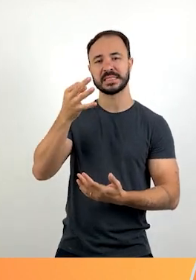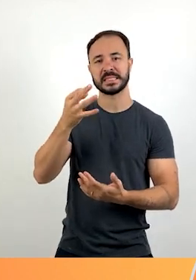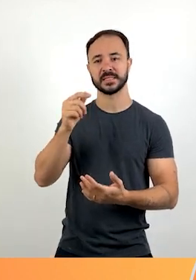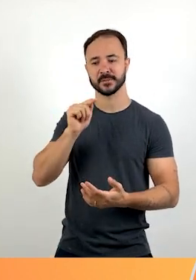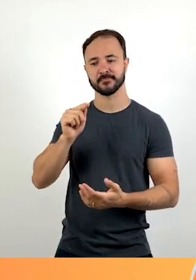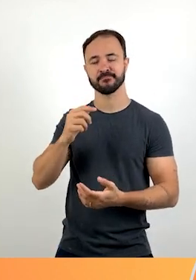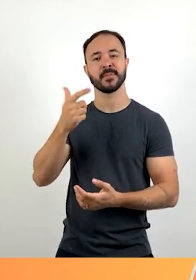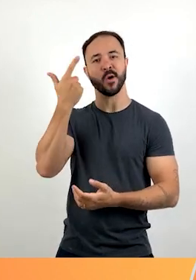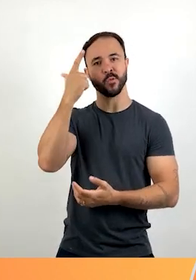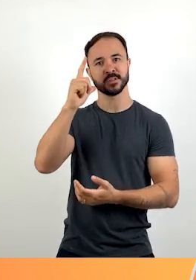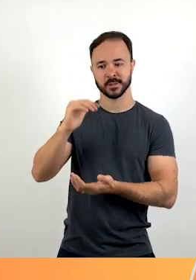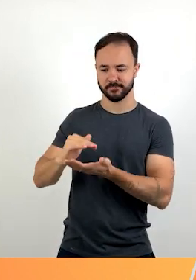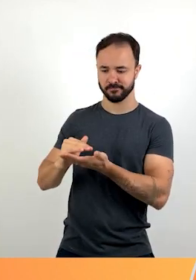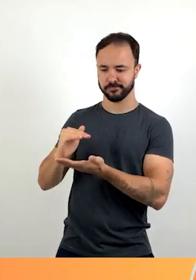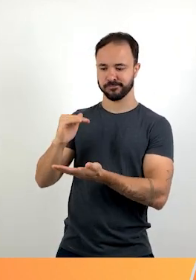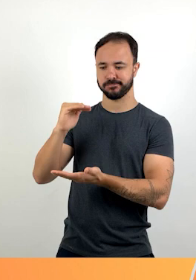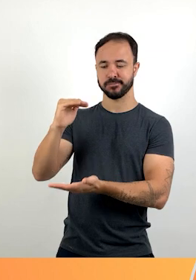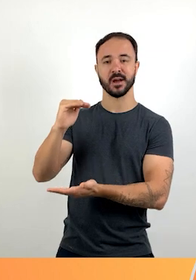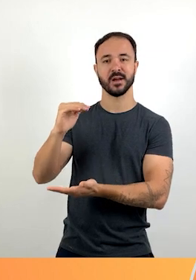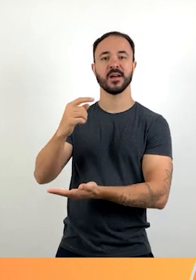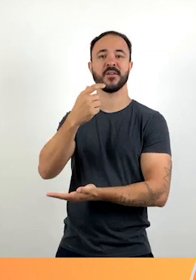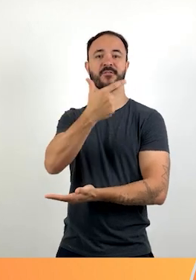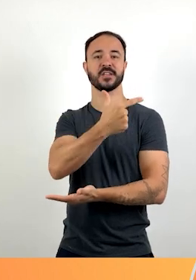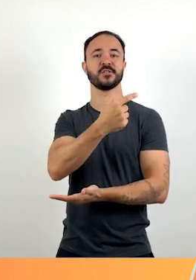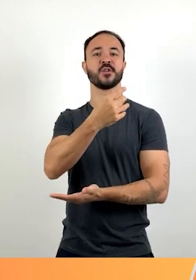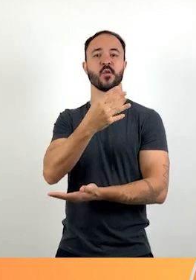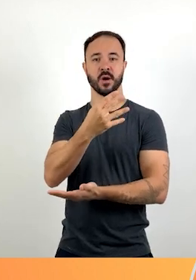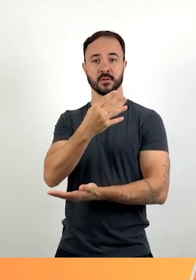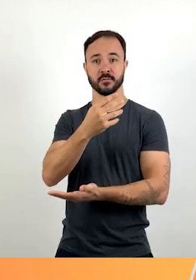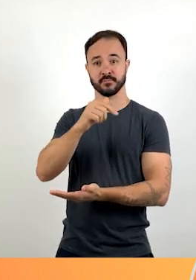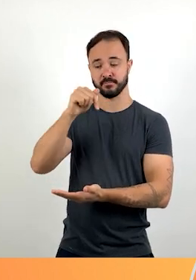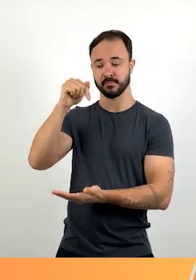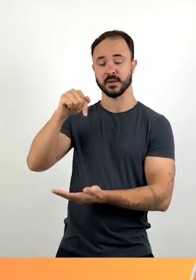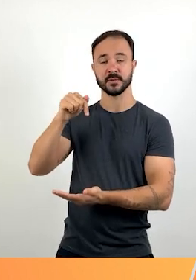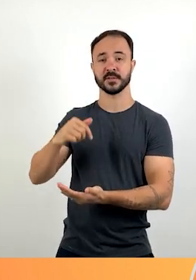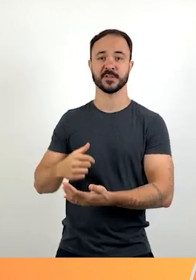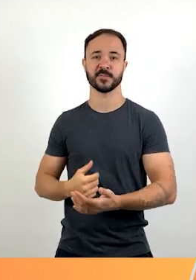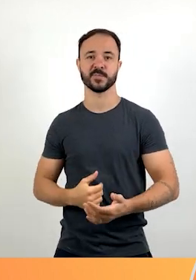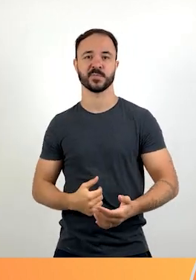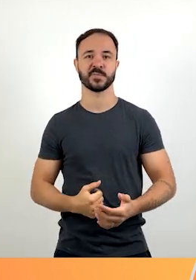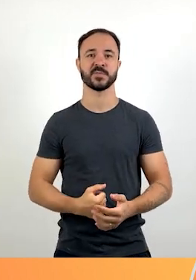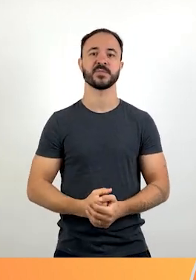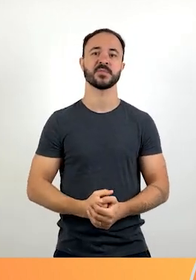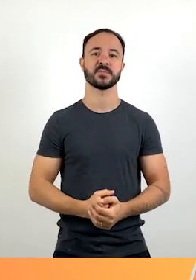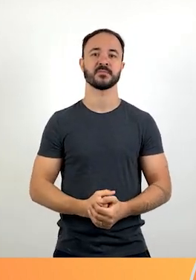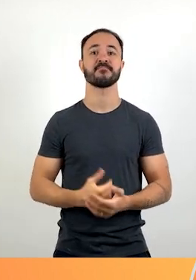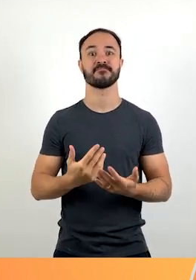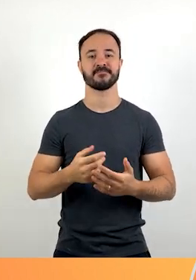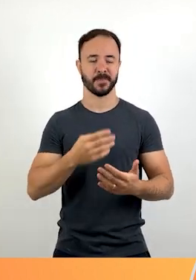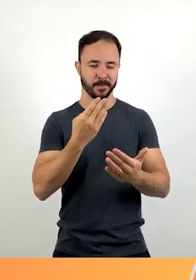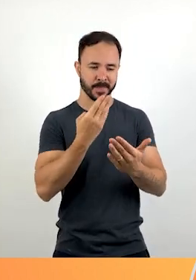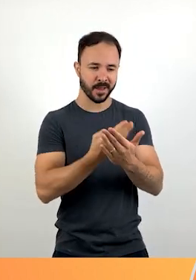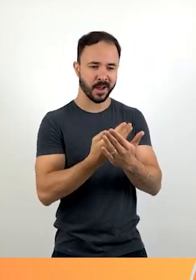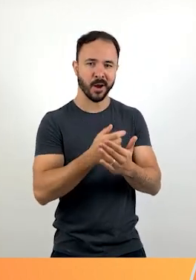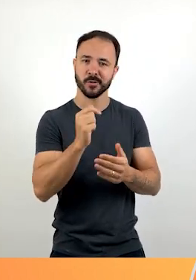dá para encher 24 garrafas com esses 16 litros de leite. E a nossa aula